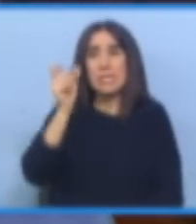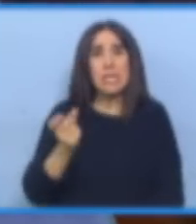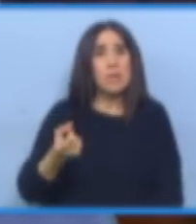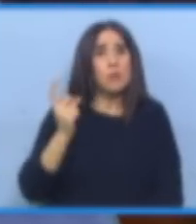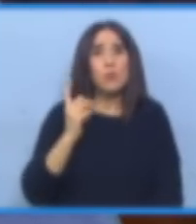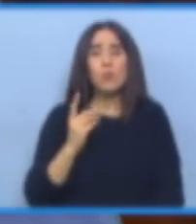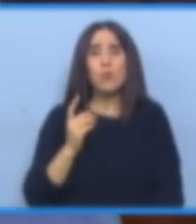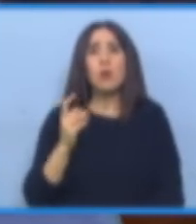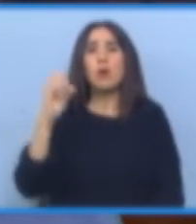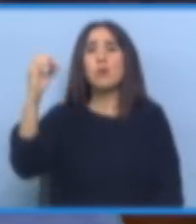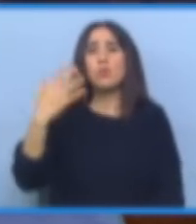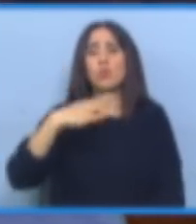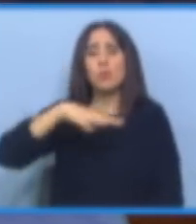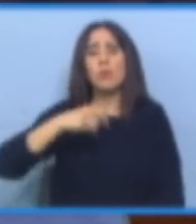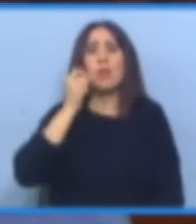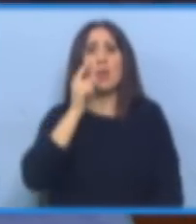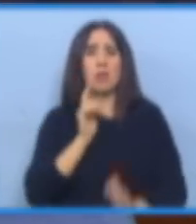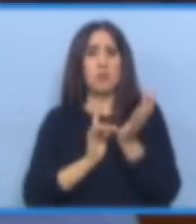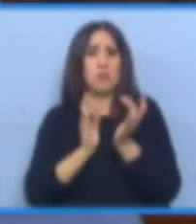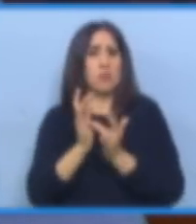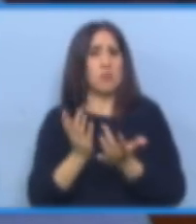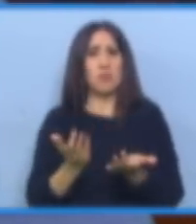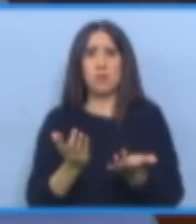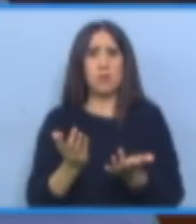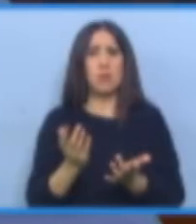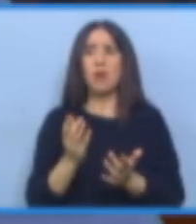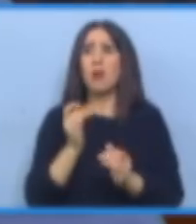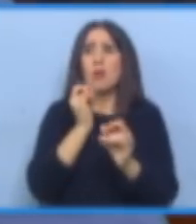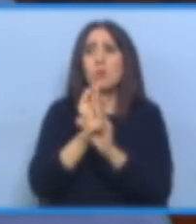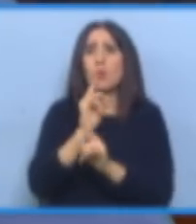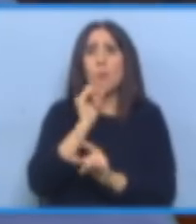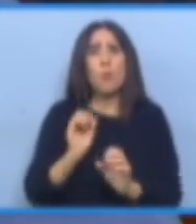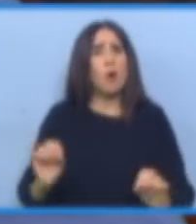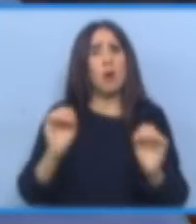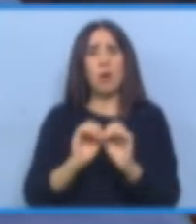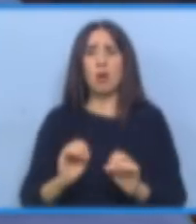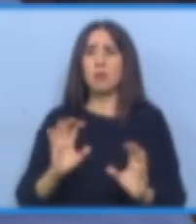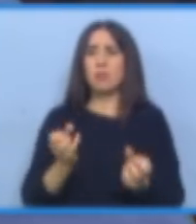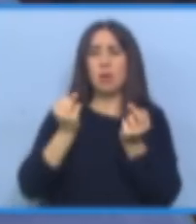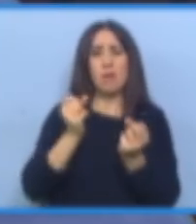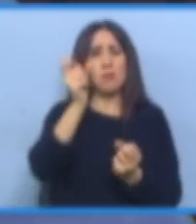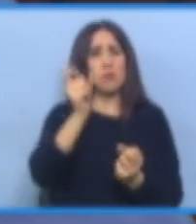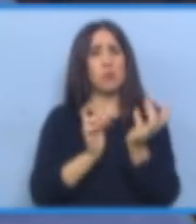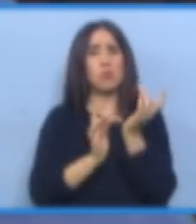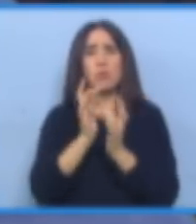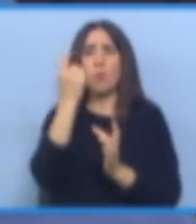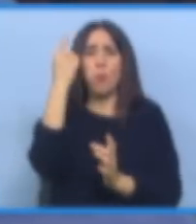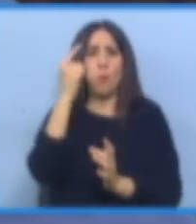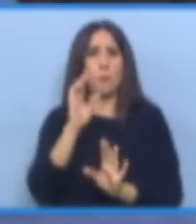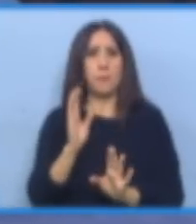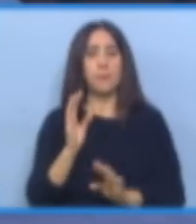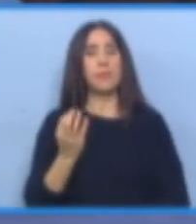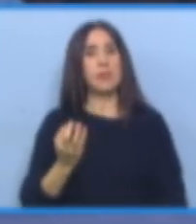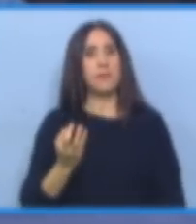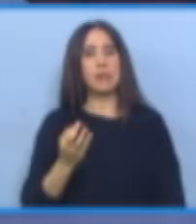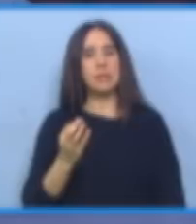luz. Quem é a luz do mundo? Jesus. Não há outro nome no qual sejamos salvos. É Jesus, é o único. E,